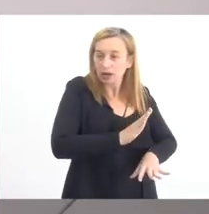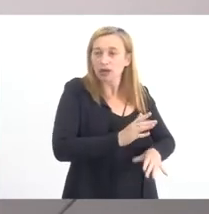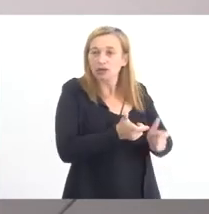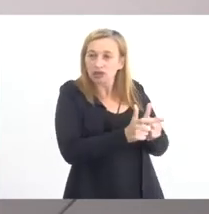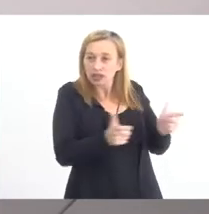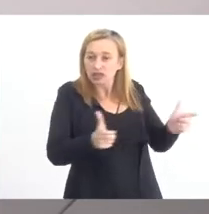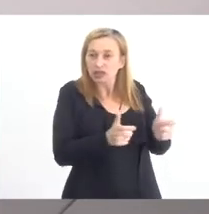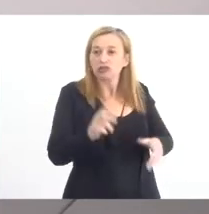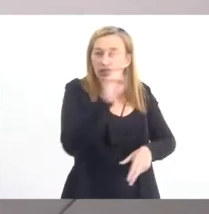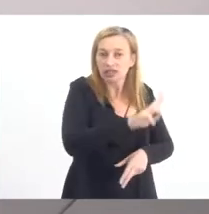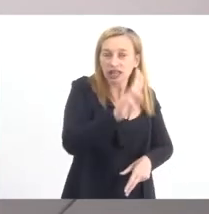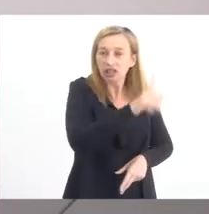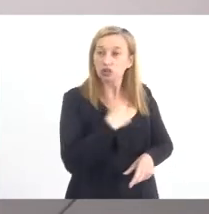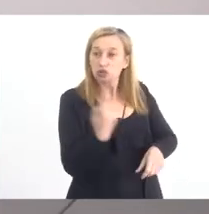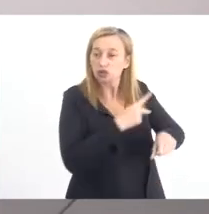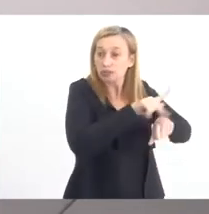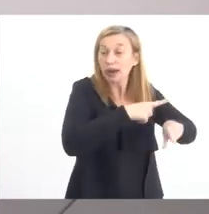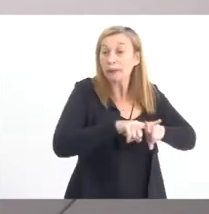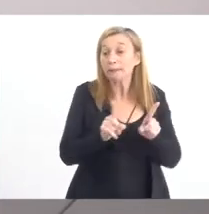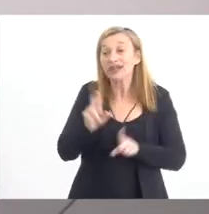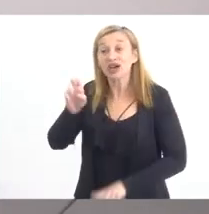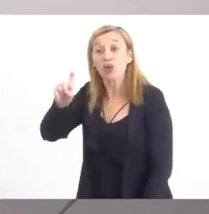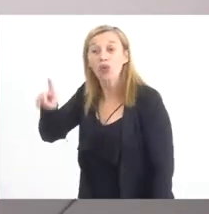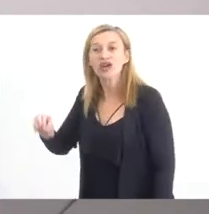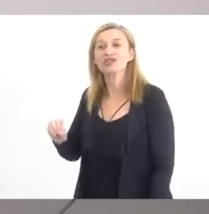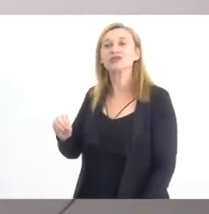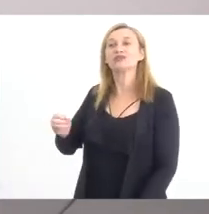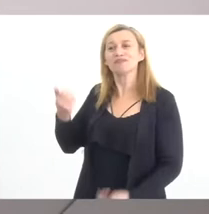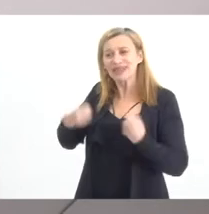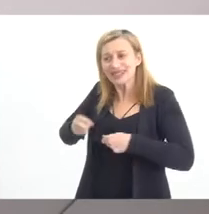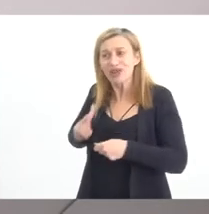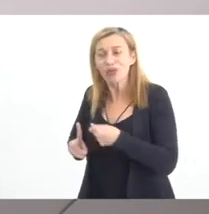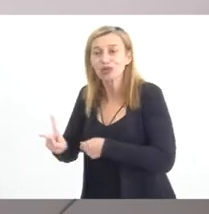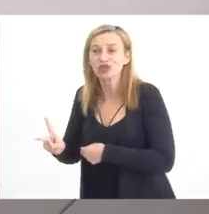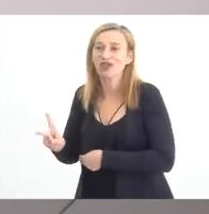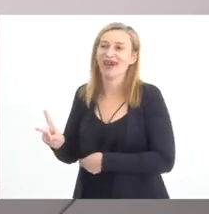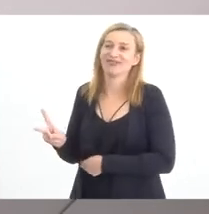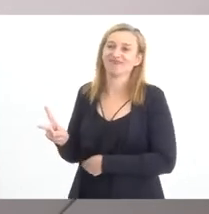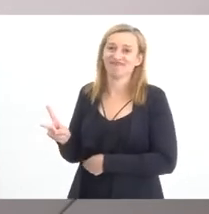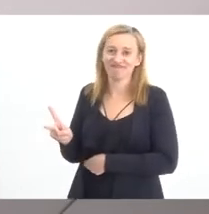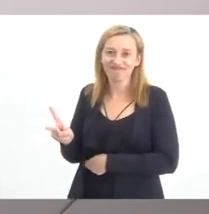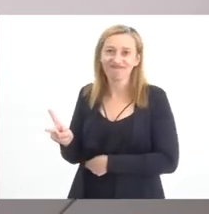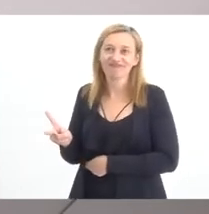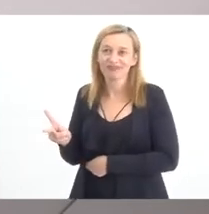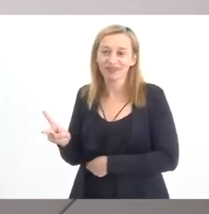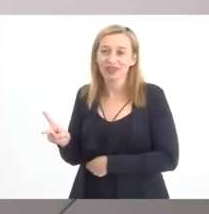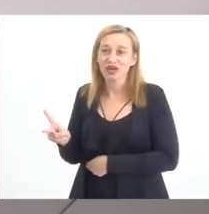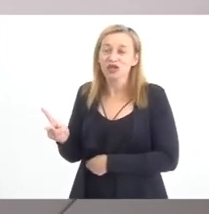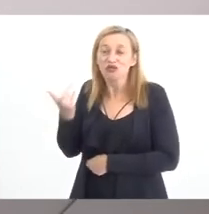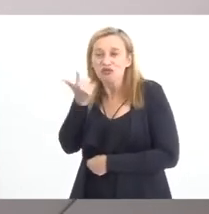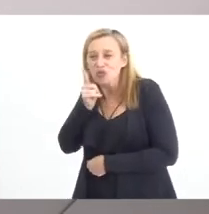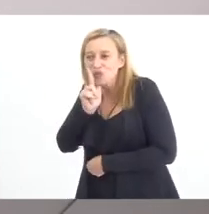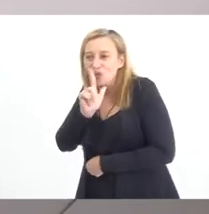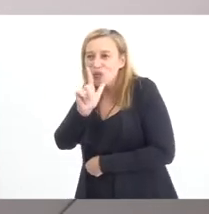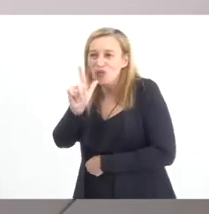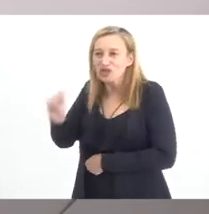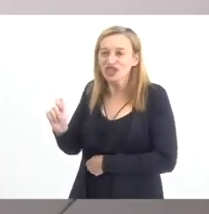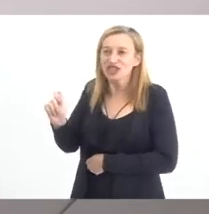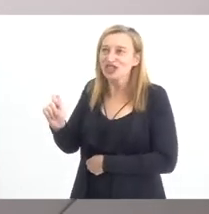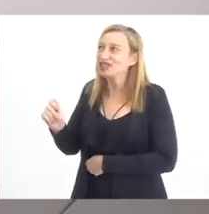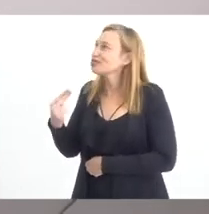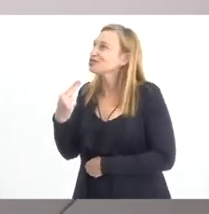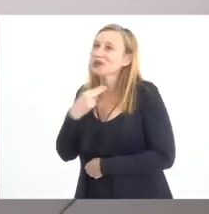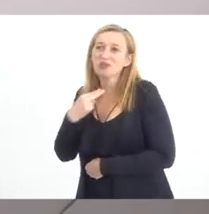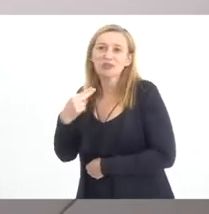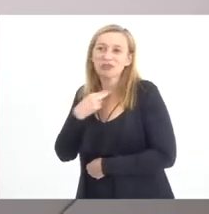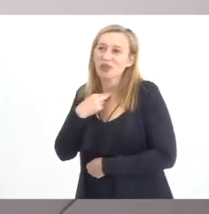nosso país. Mas a UESO precisa existir, a UESO precisa continuar. Foi uma conquista que não pode